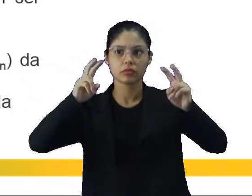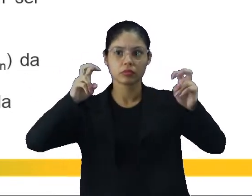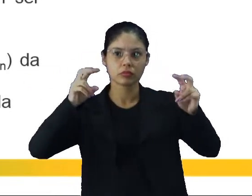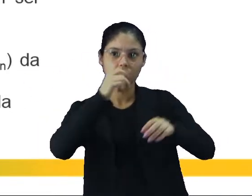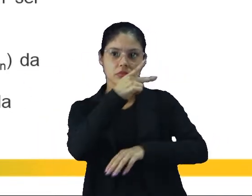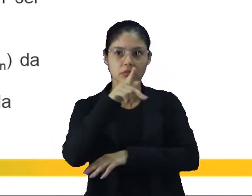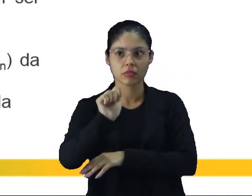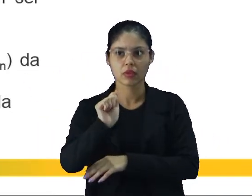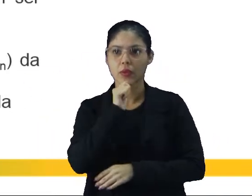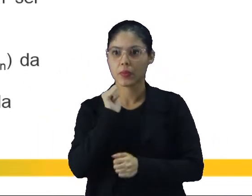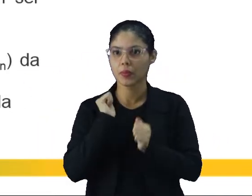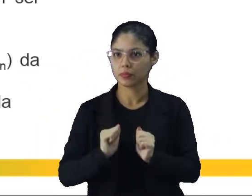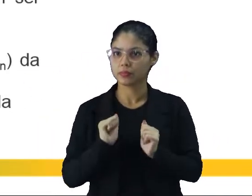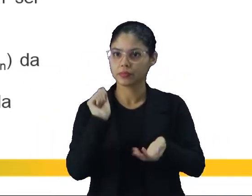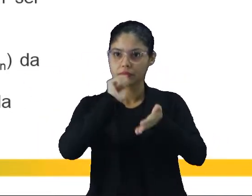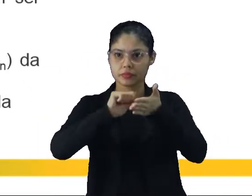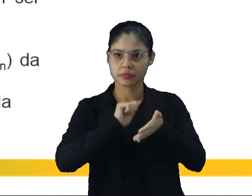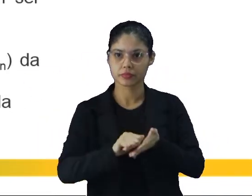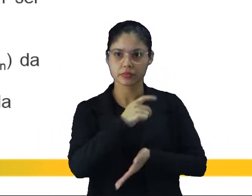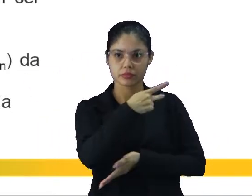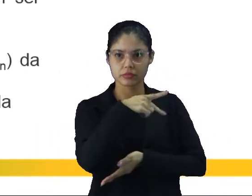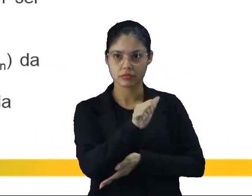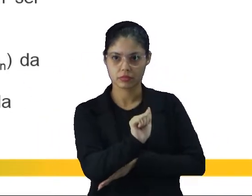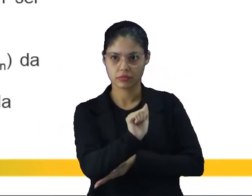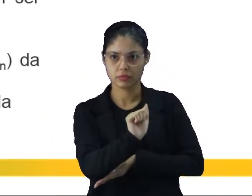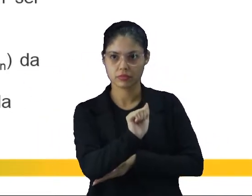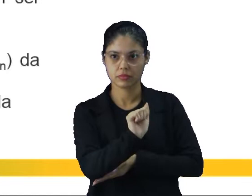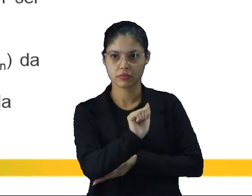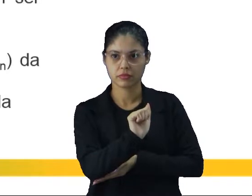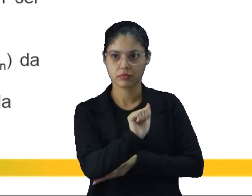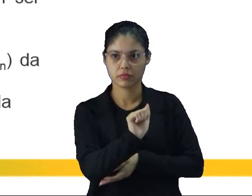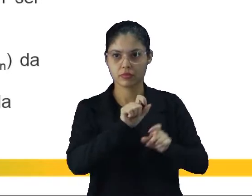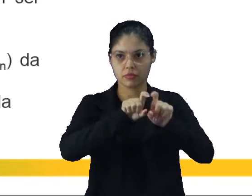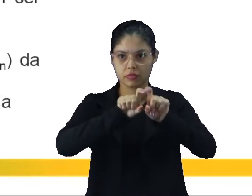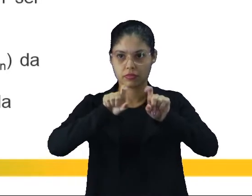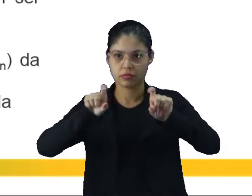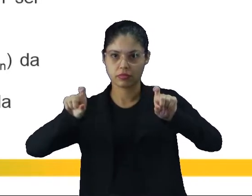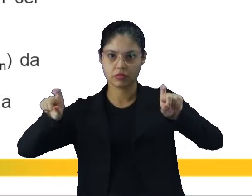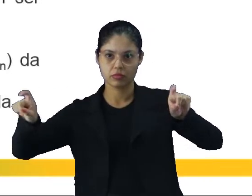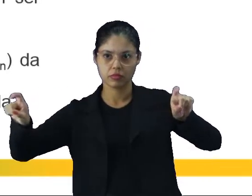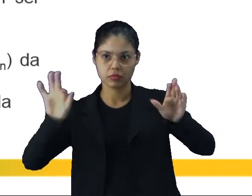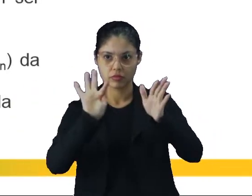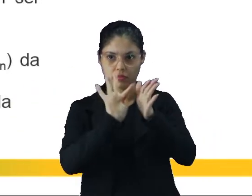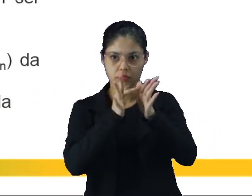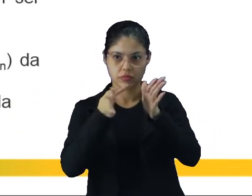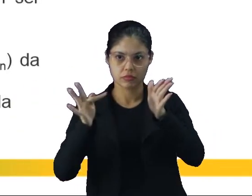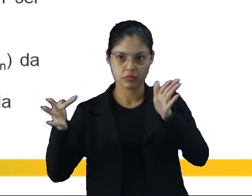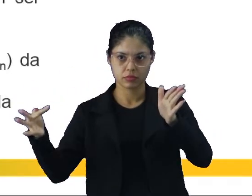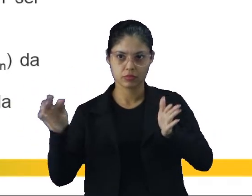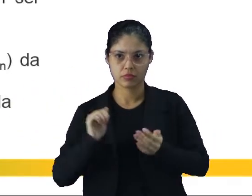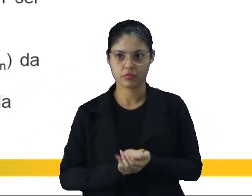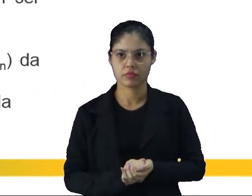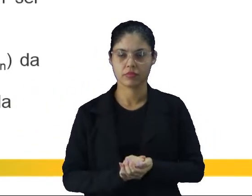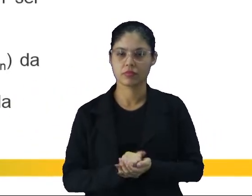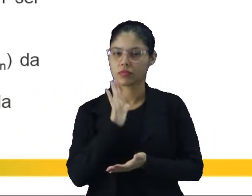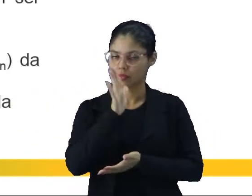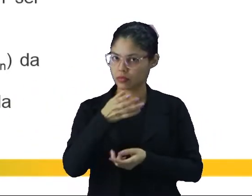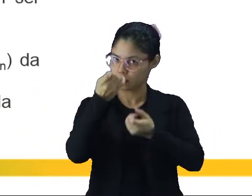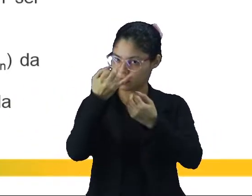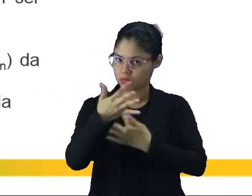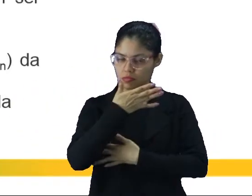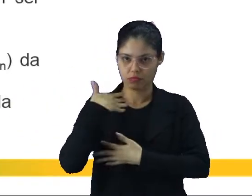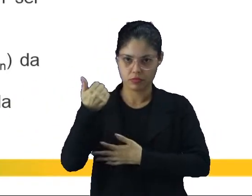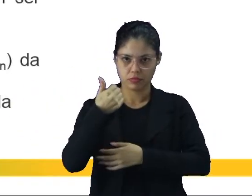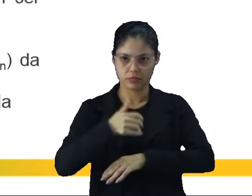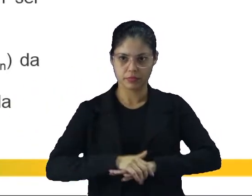de uma PA podem ser escritos da seguinte forma. Aqui eu tenho uma PA, tá? E a fórmula vai ser essa daqui. Eu vou já comentar isso aqui